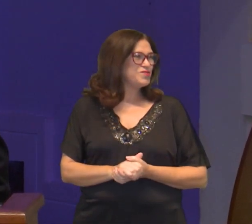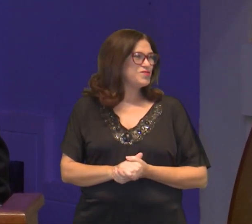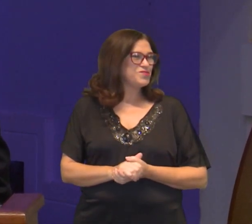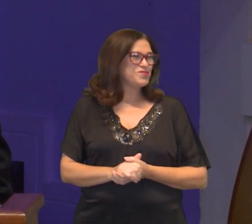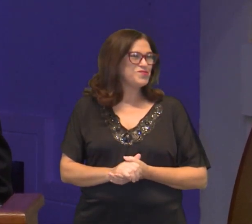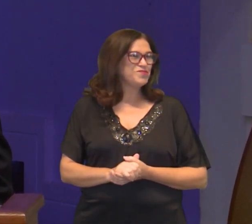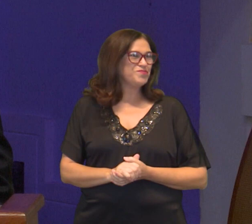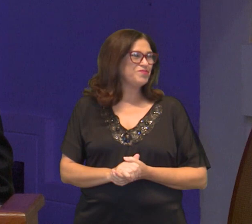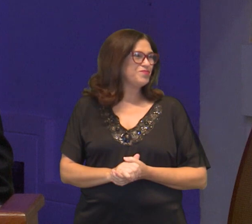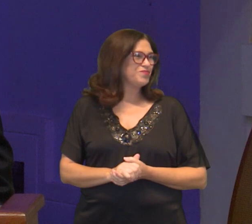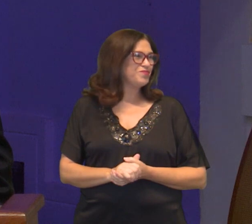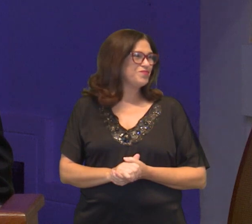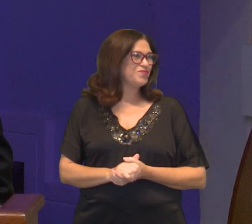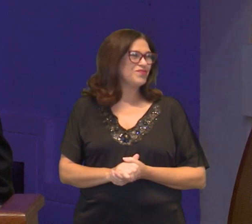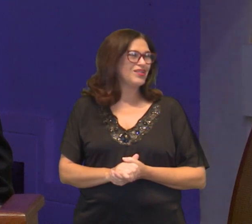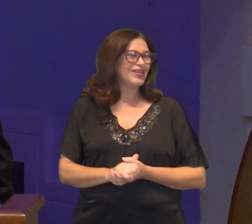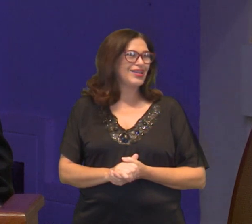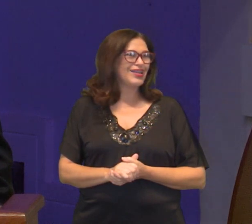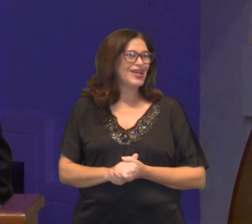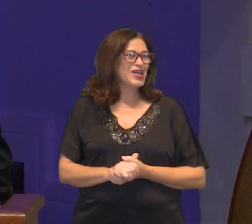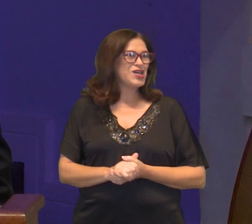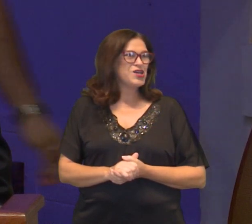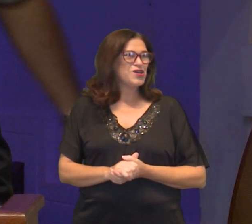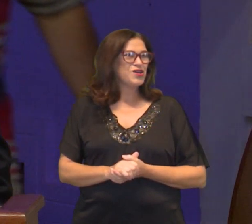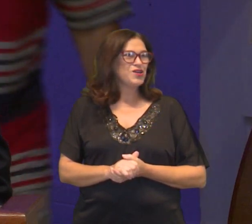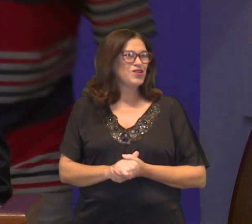que é a minha fada.